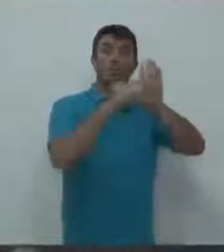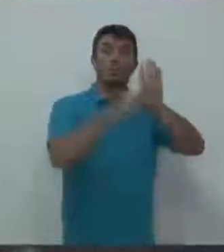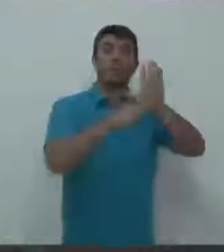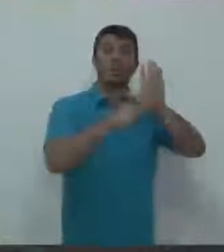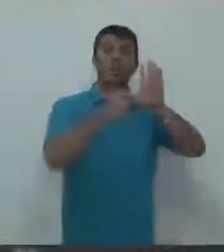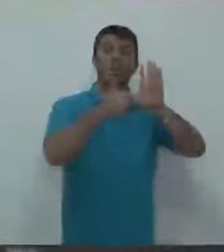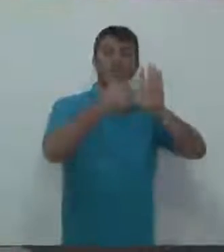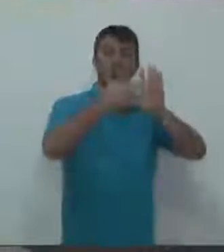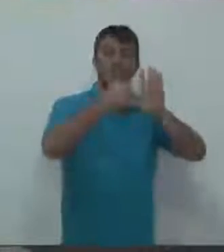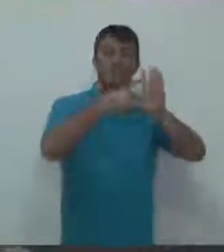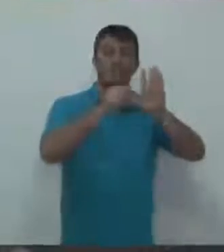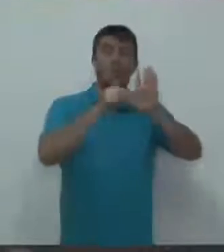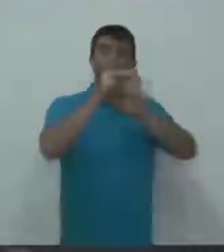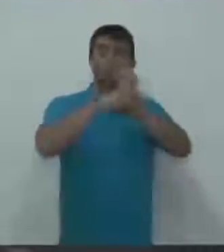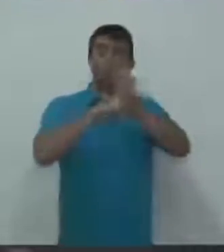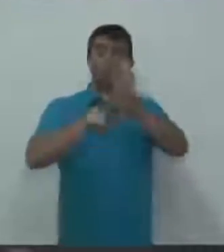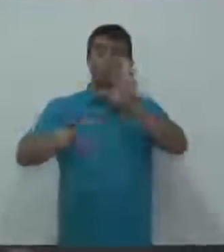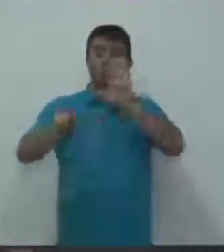2019.